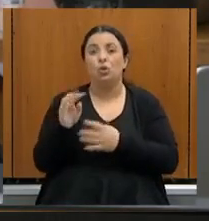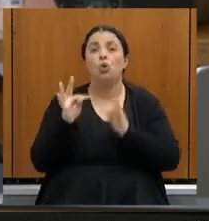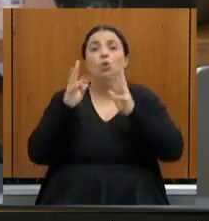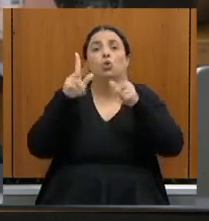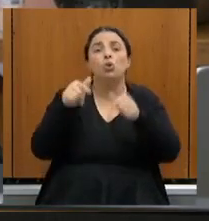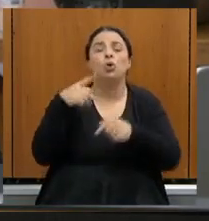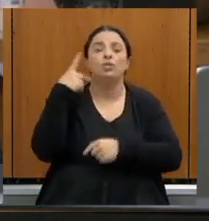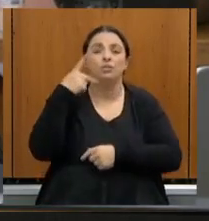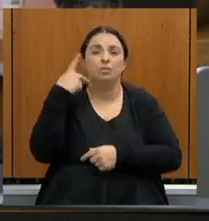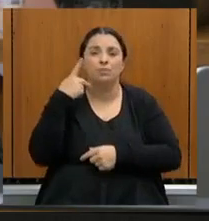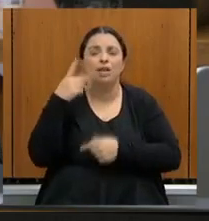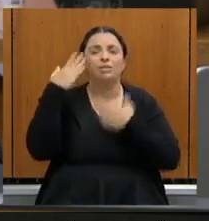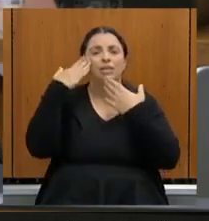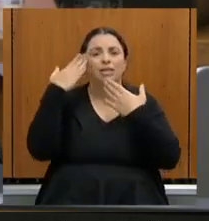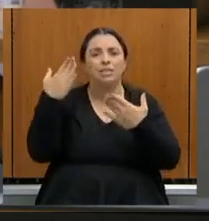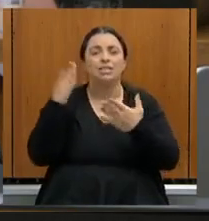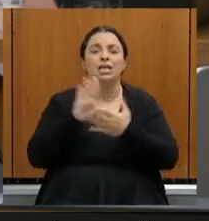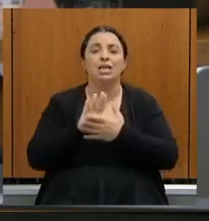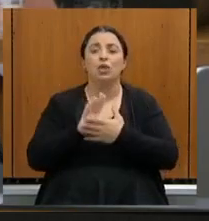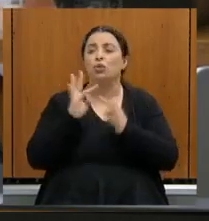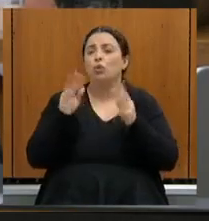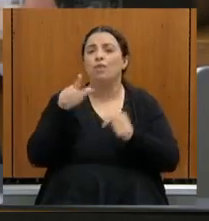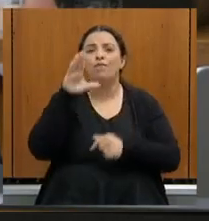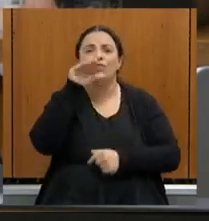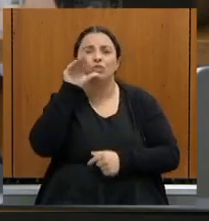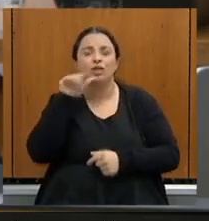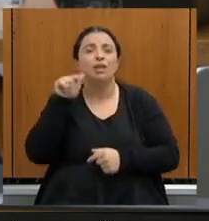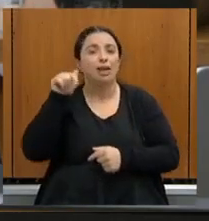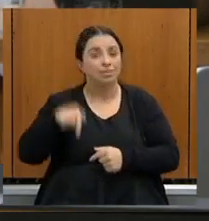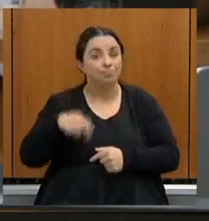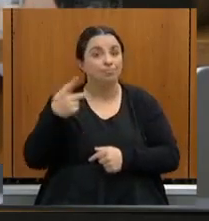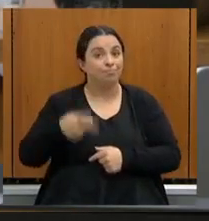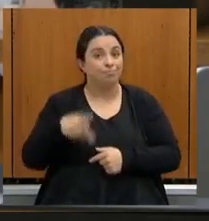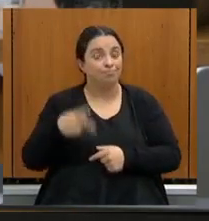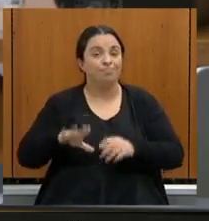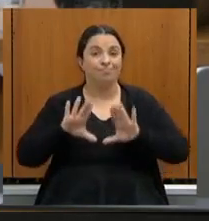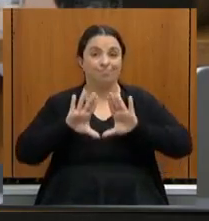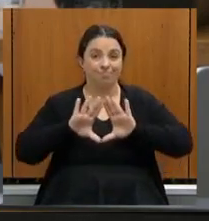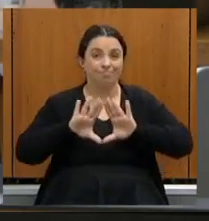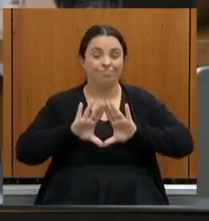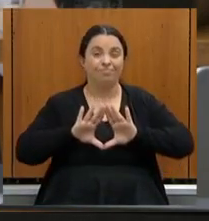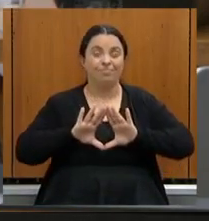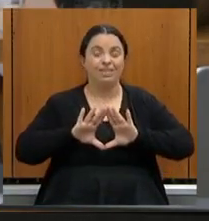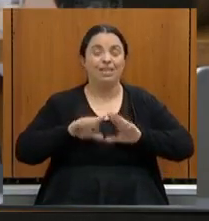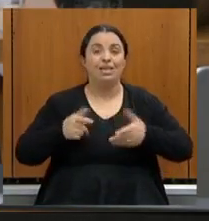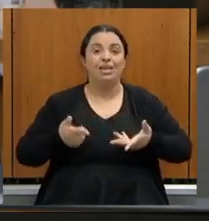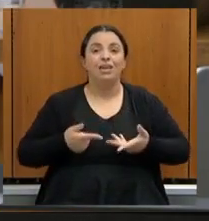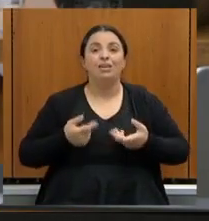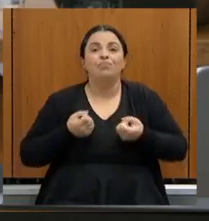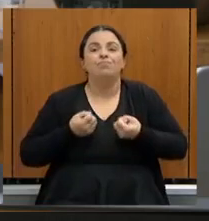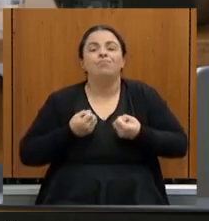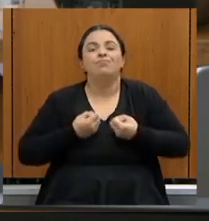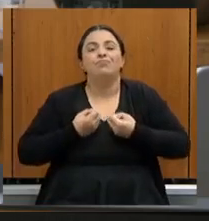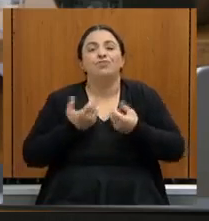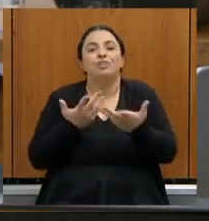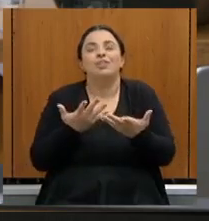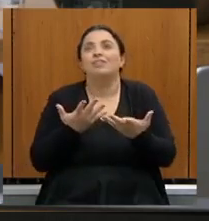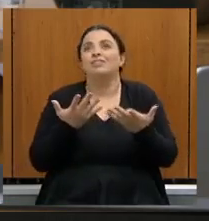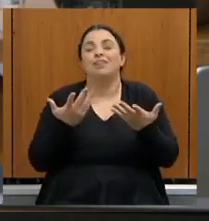aos funcionários dessa casa e dizer que fico muito